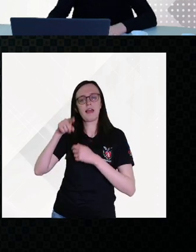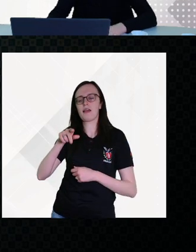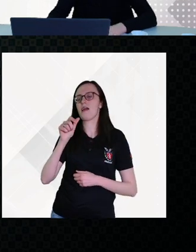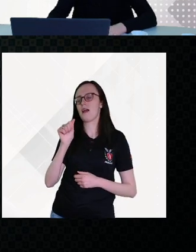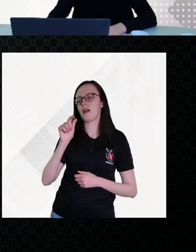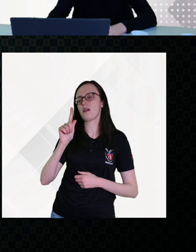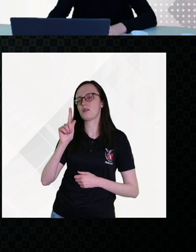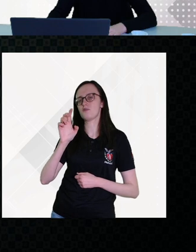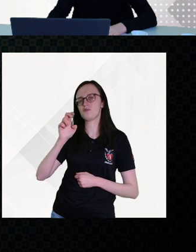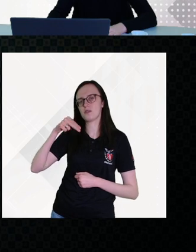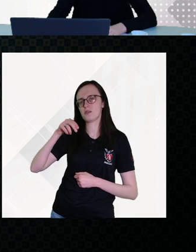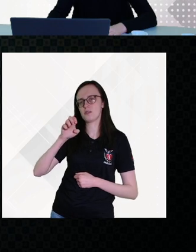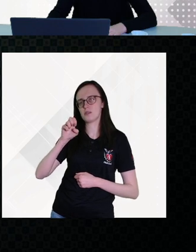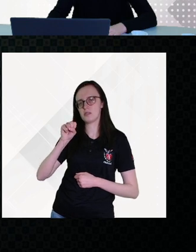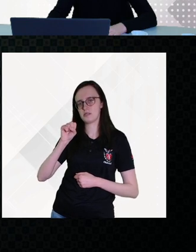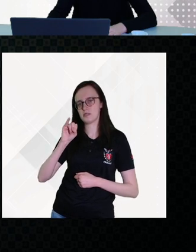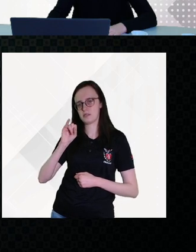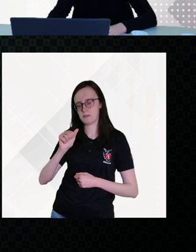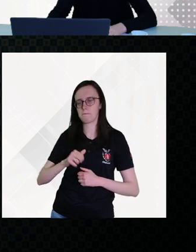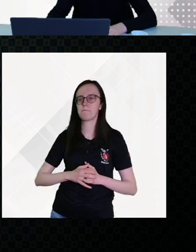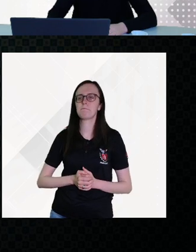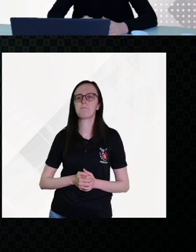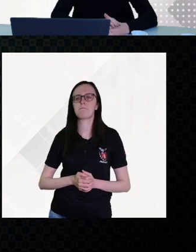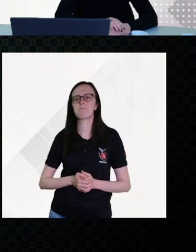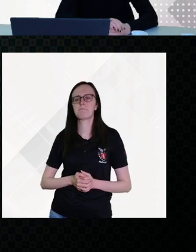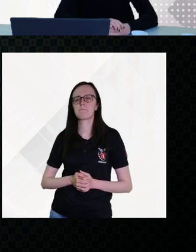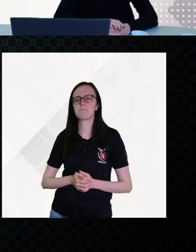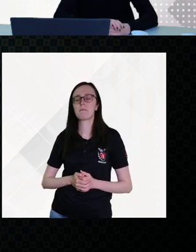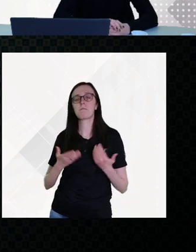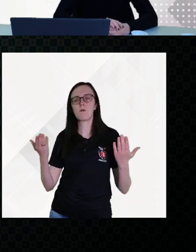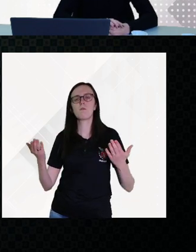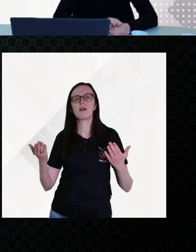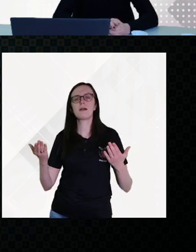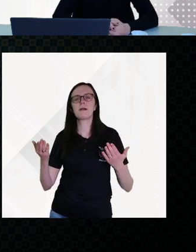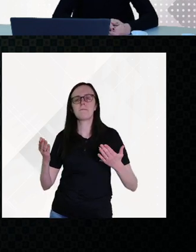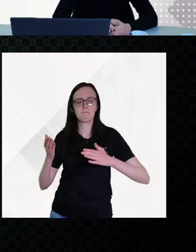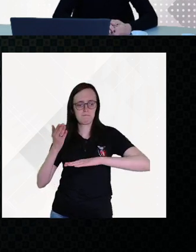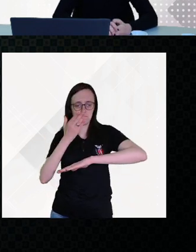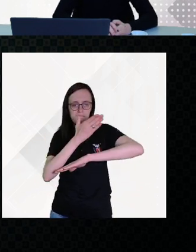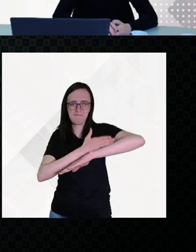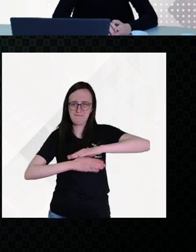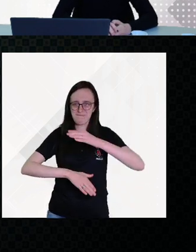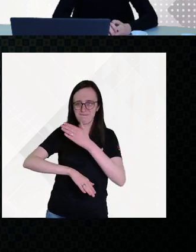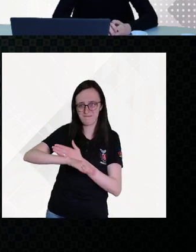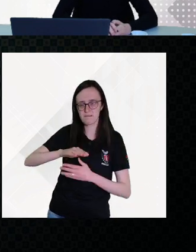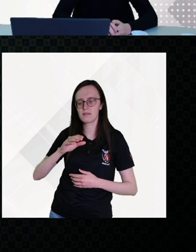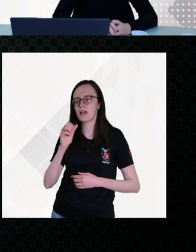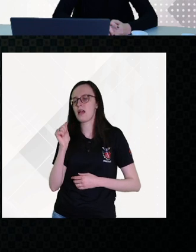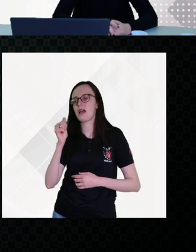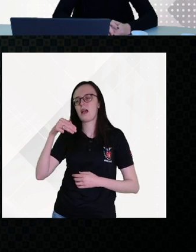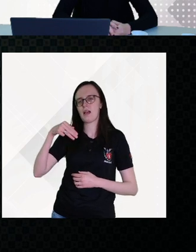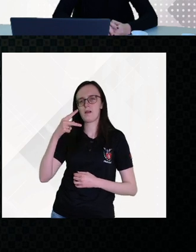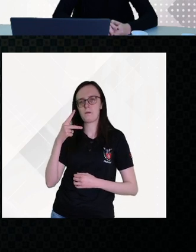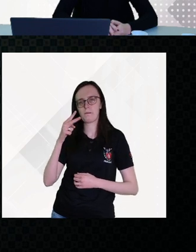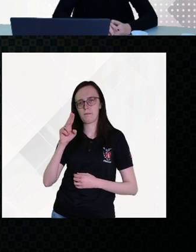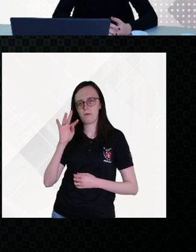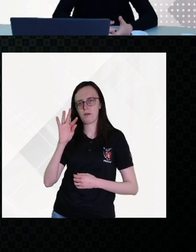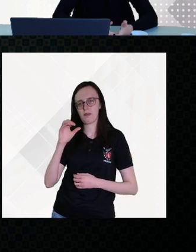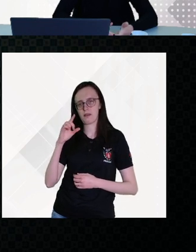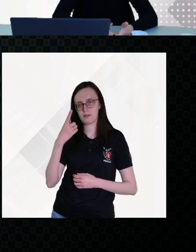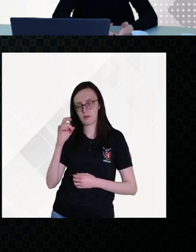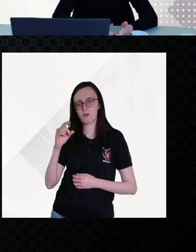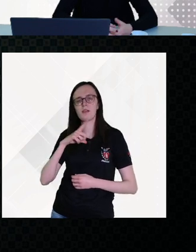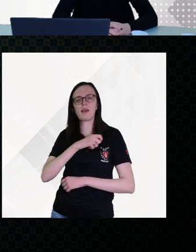agenesia. Bom, a amputação, né? Então, a gente tem aí estudantes do